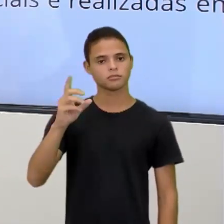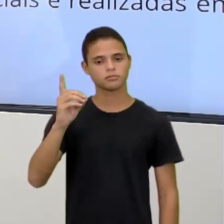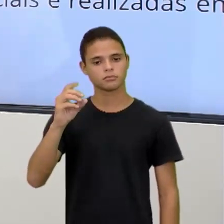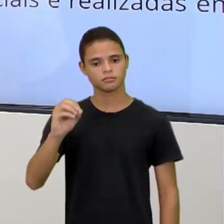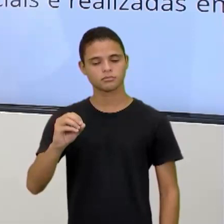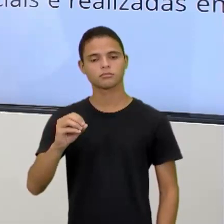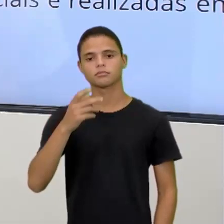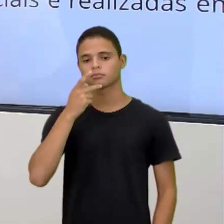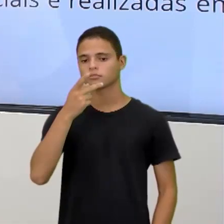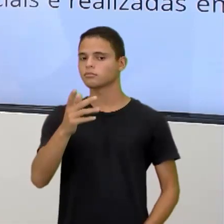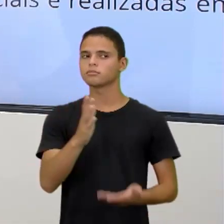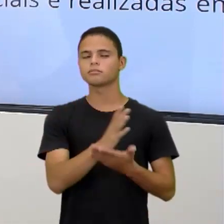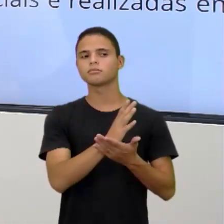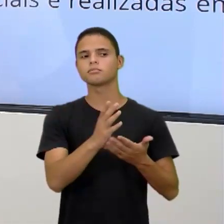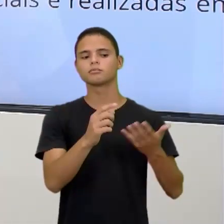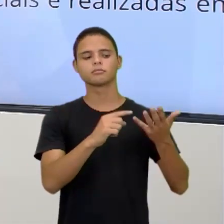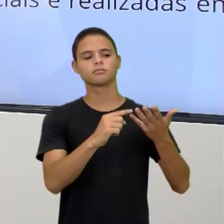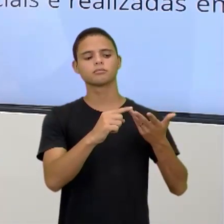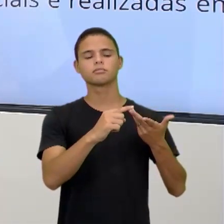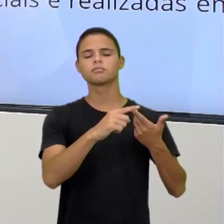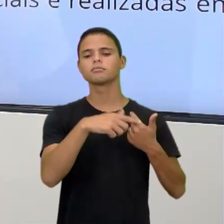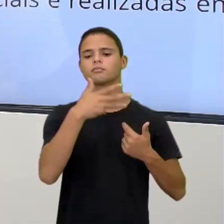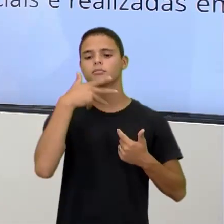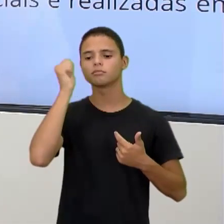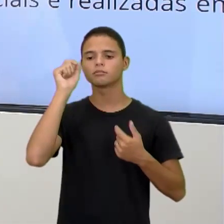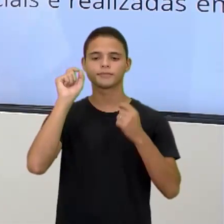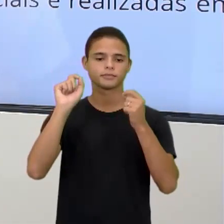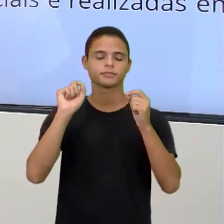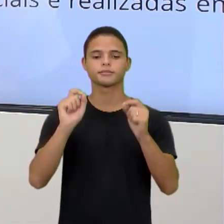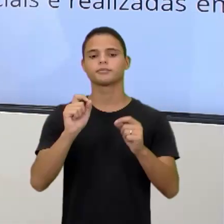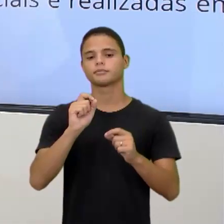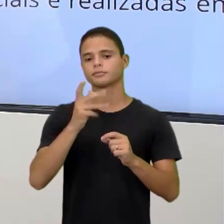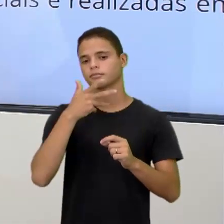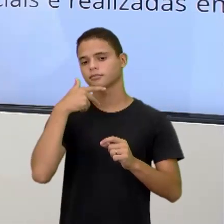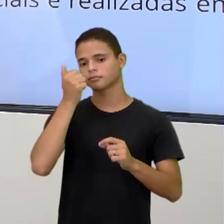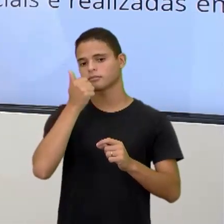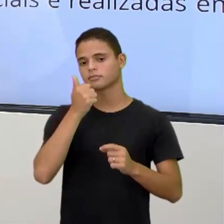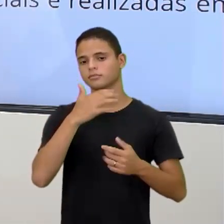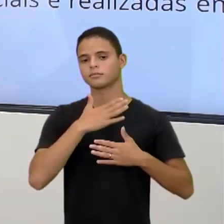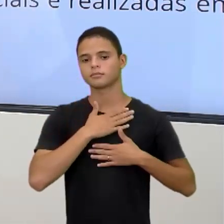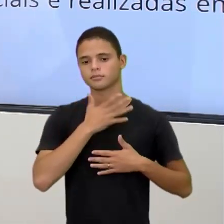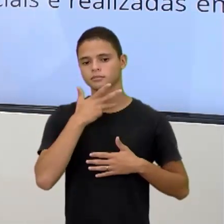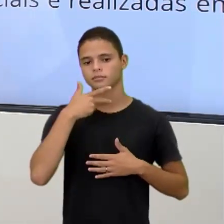um ponto para melhorar. Eu ia falar ser melhor do que eu já sou.